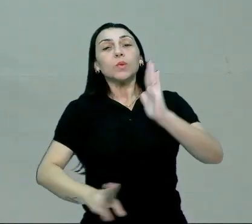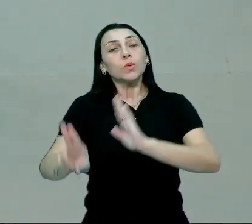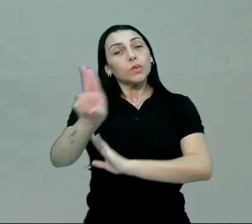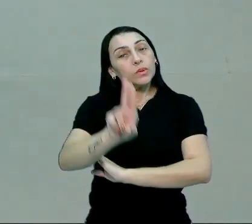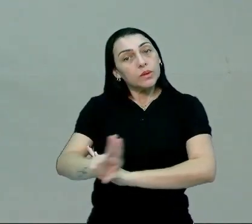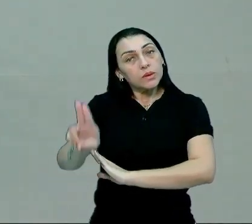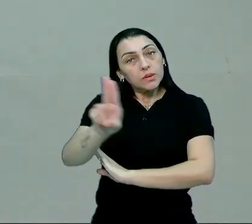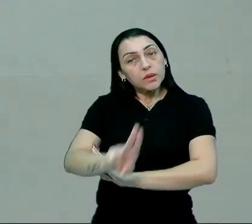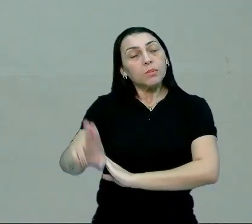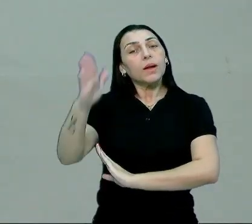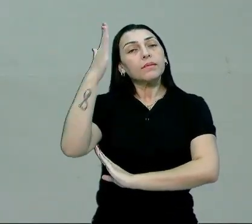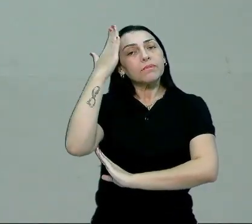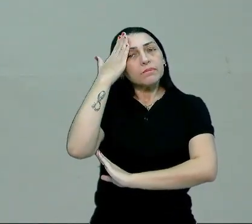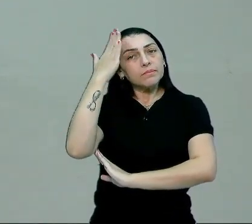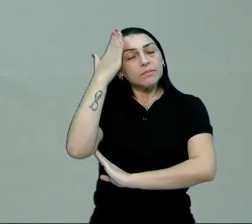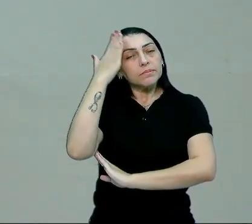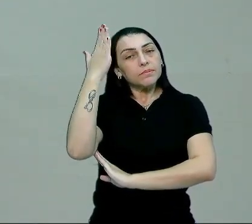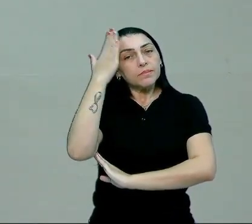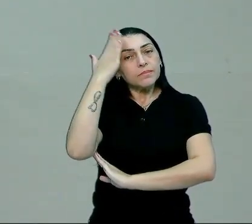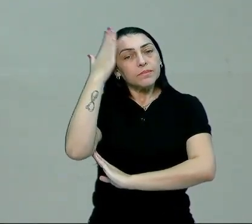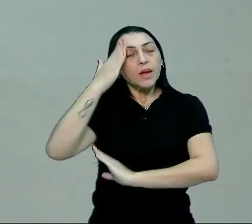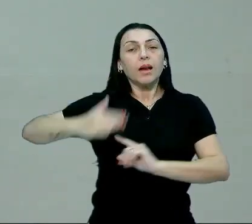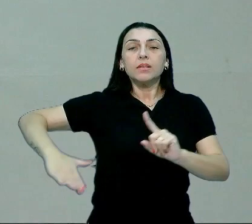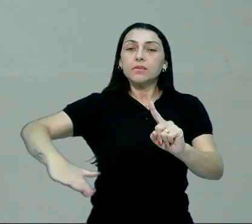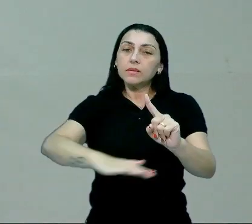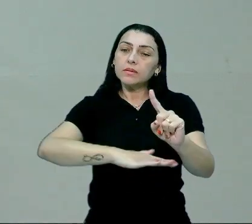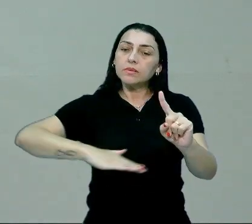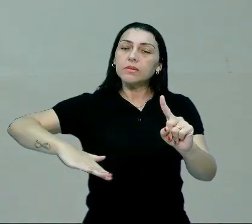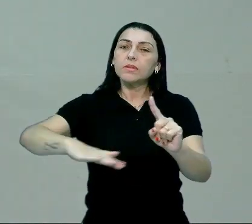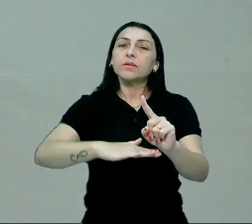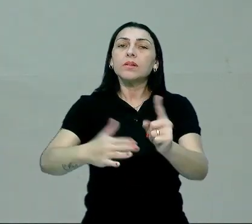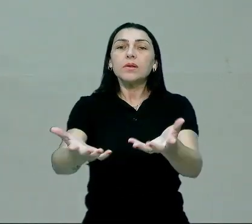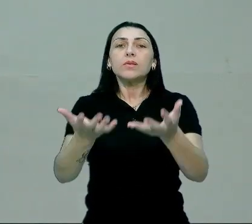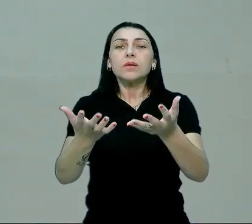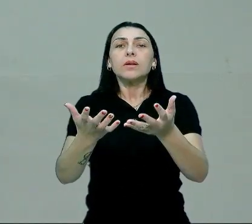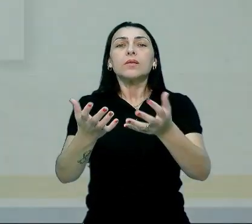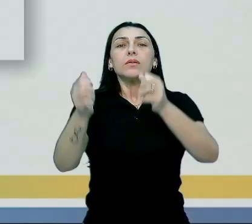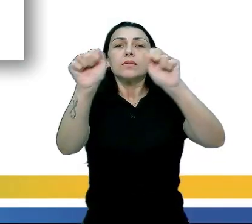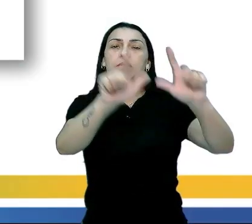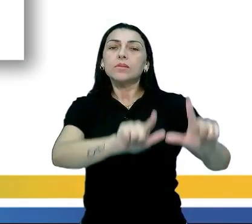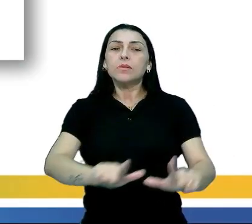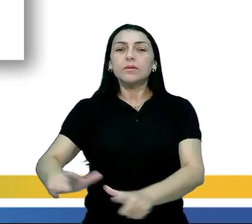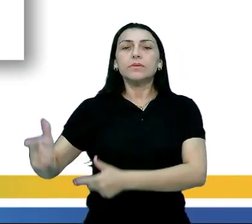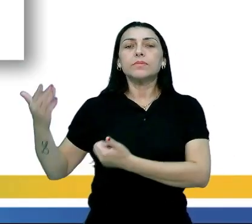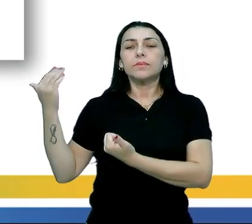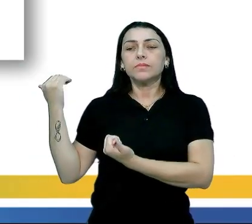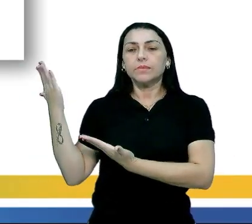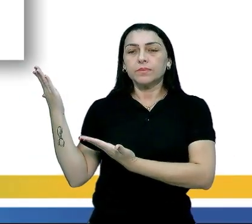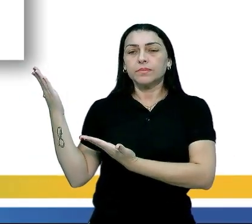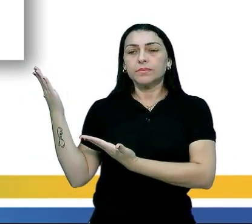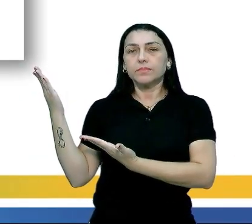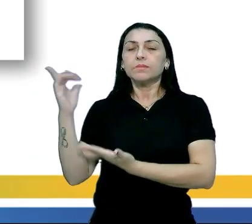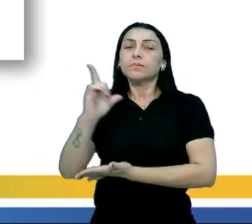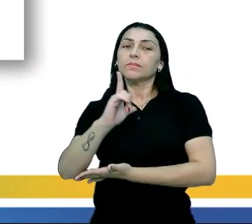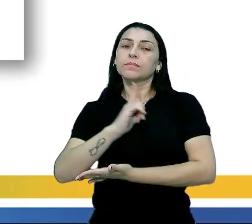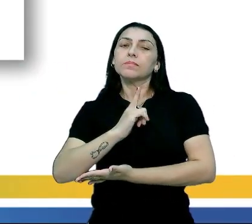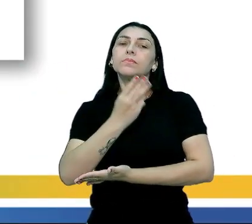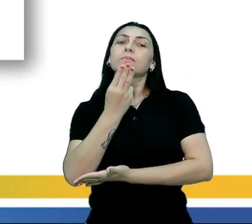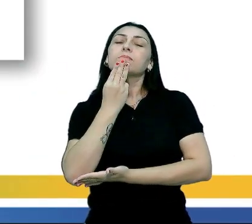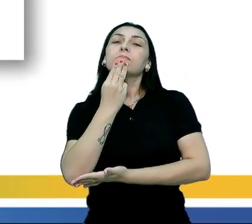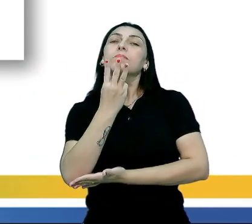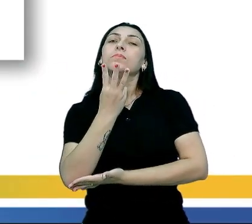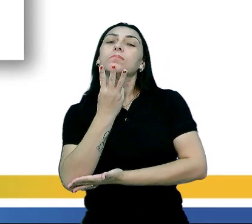empregado para poder compreender a sociedade? Eu quero que vocês visualizem em tela, nós temos aí